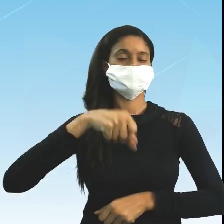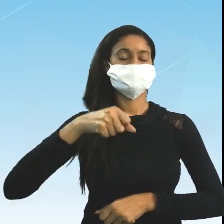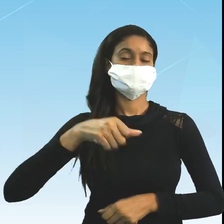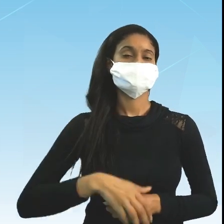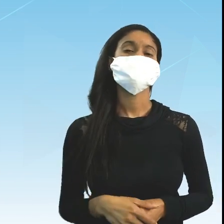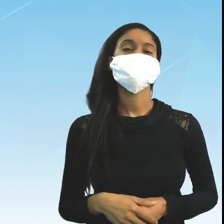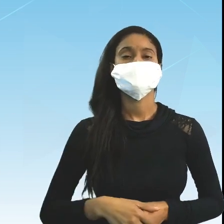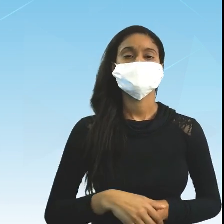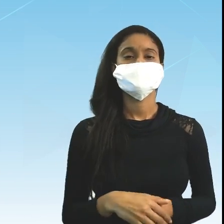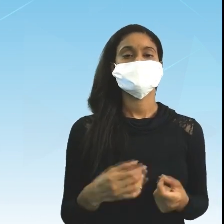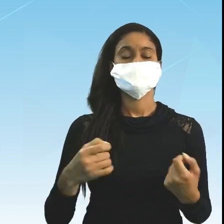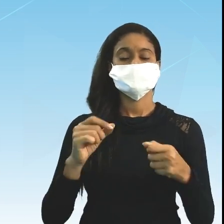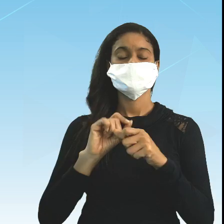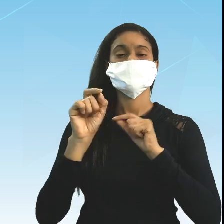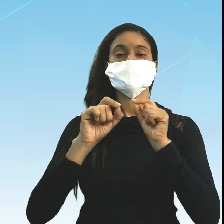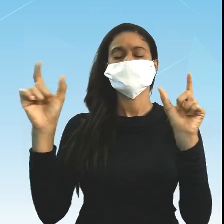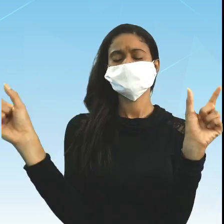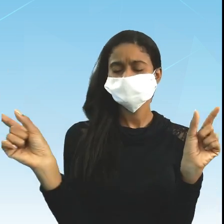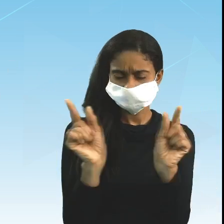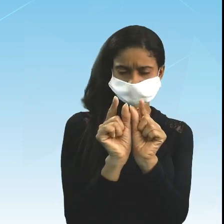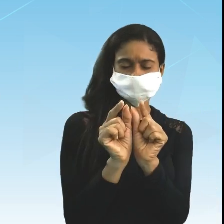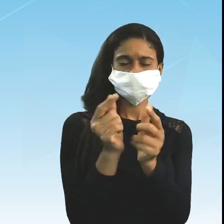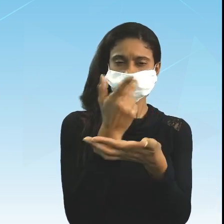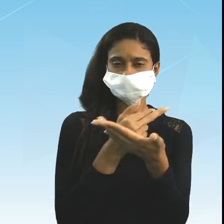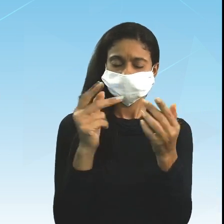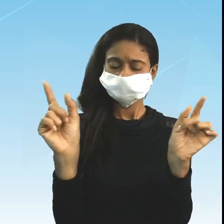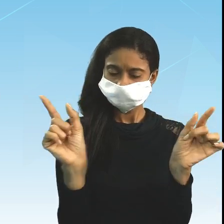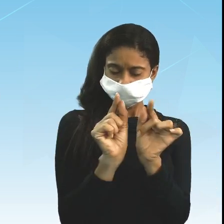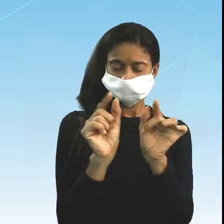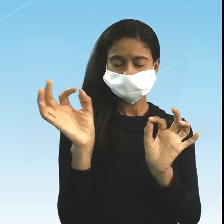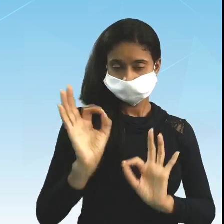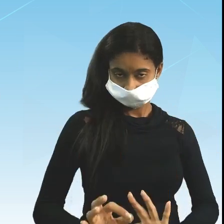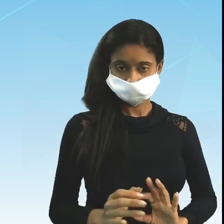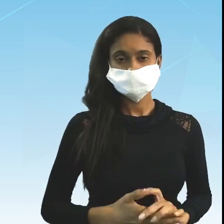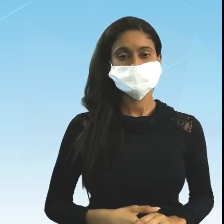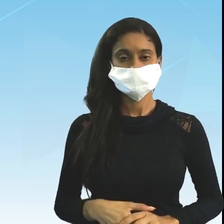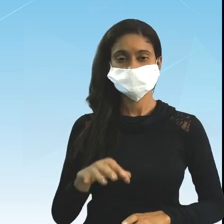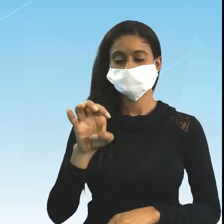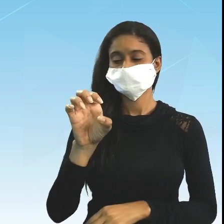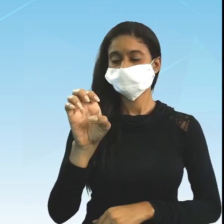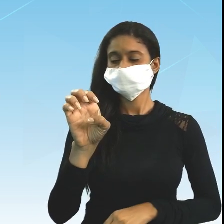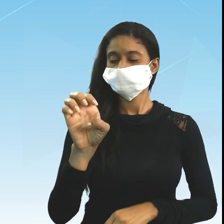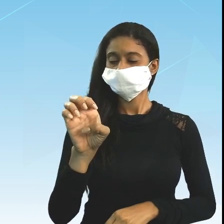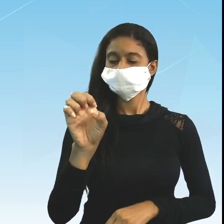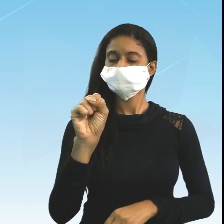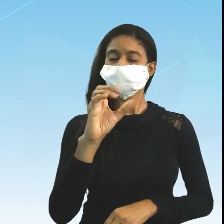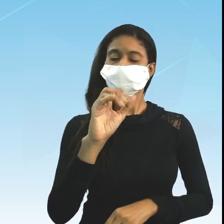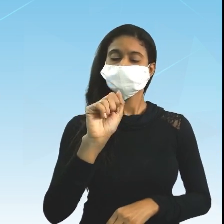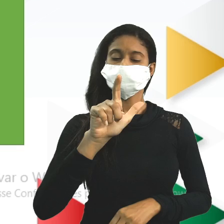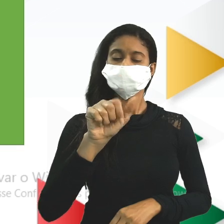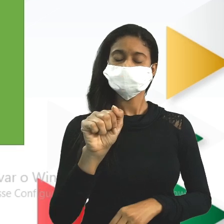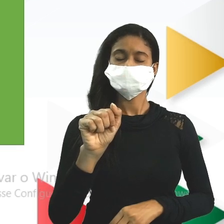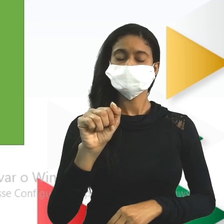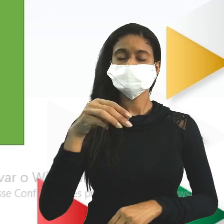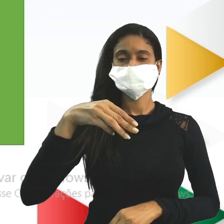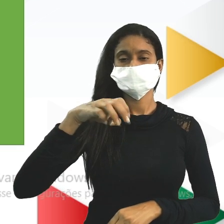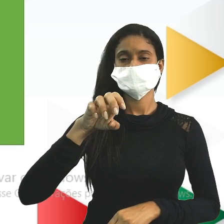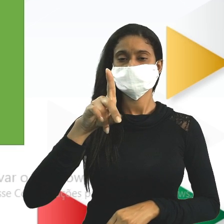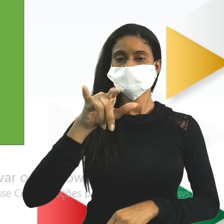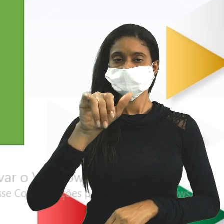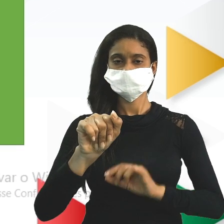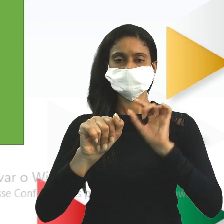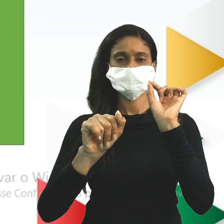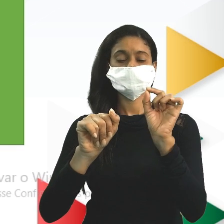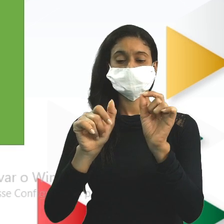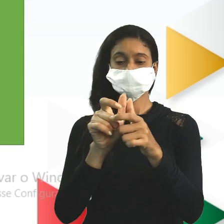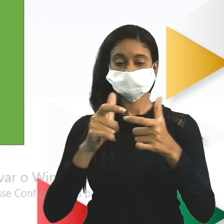ser a coisa mais reduzida. Certo, amores? Escala média seria uma semidetalhe. Se a escala grande